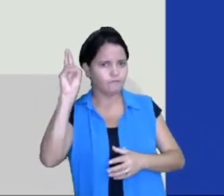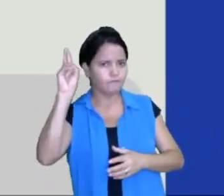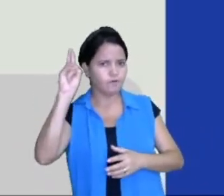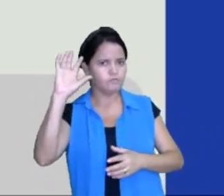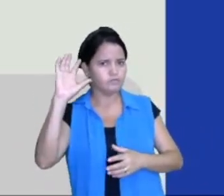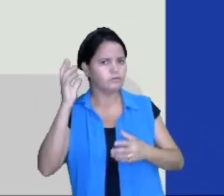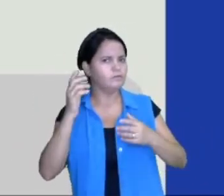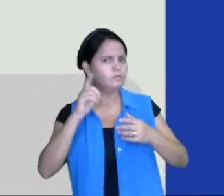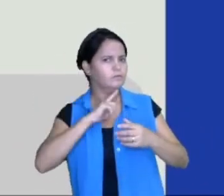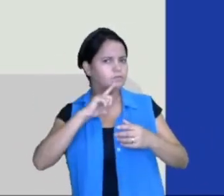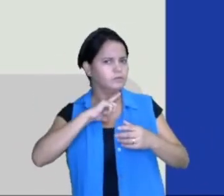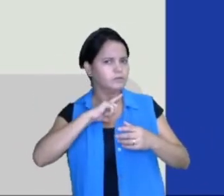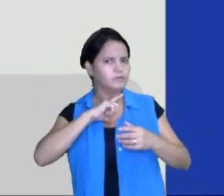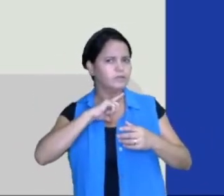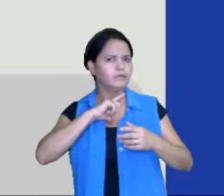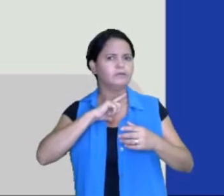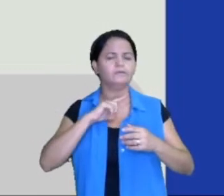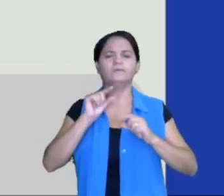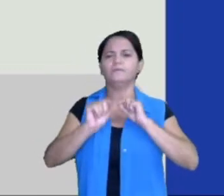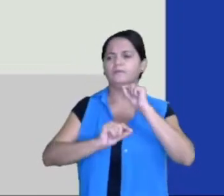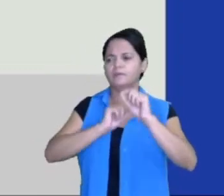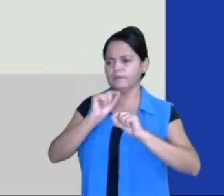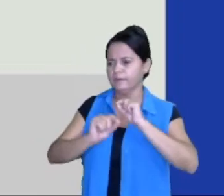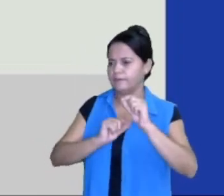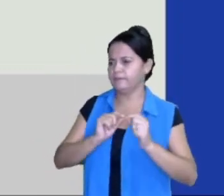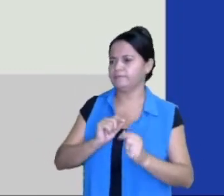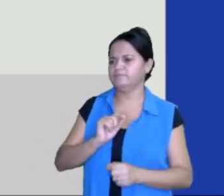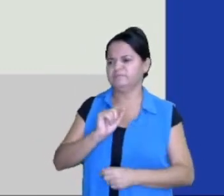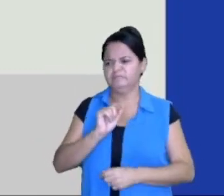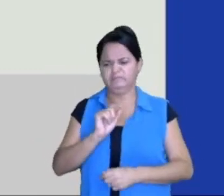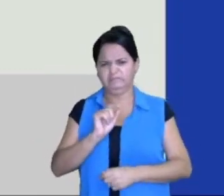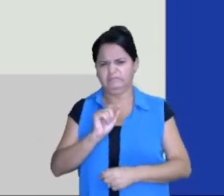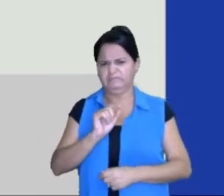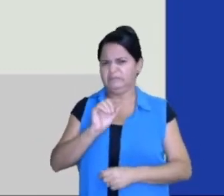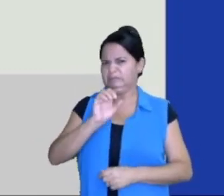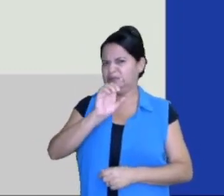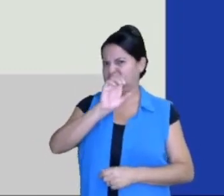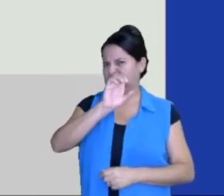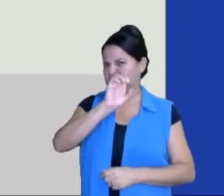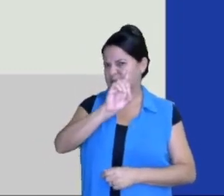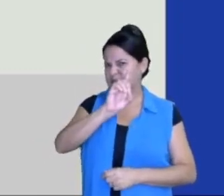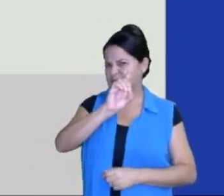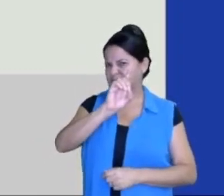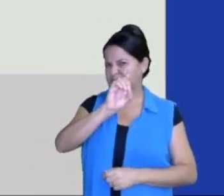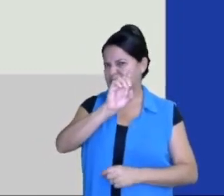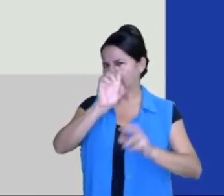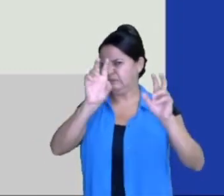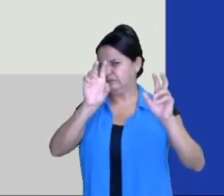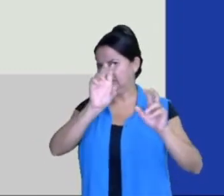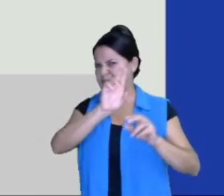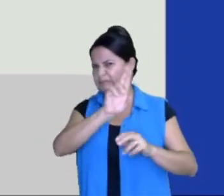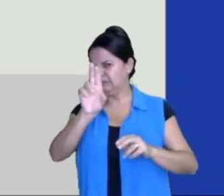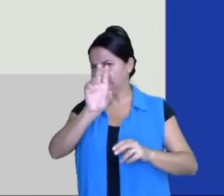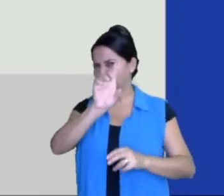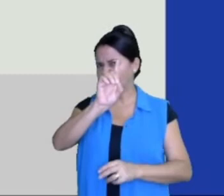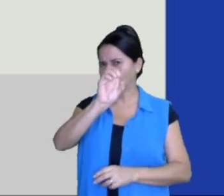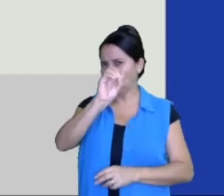era o chamado Domingo Sangrento, de 1905,